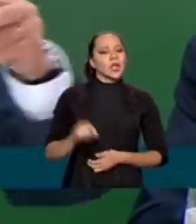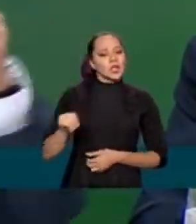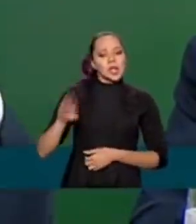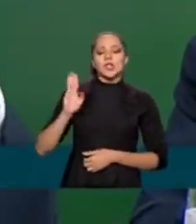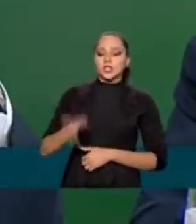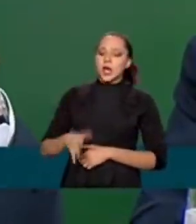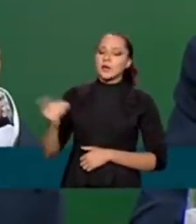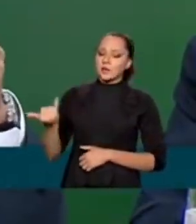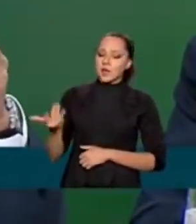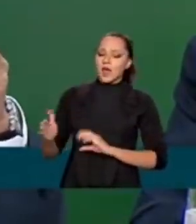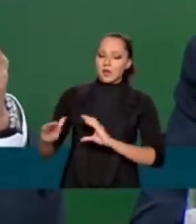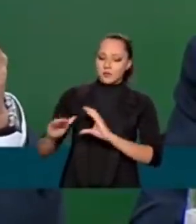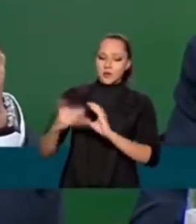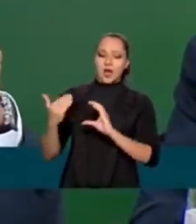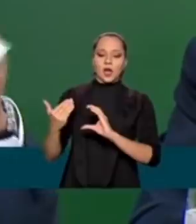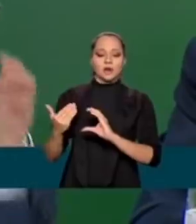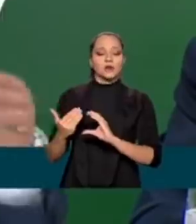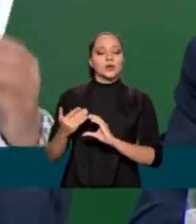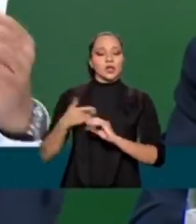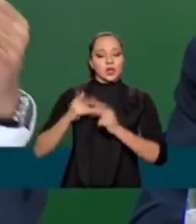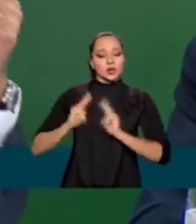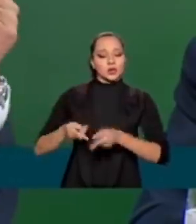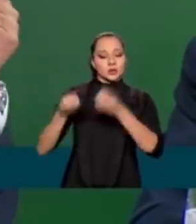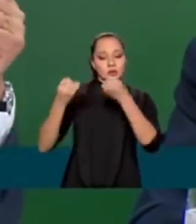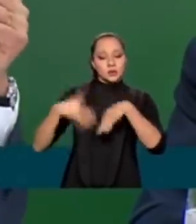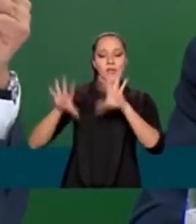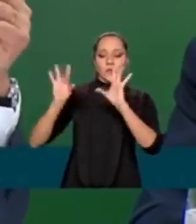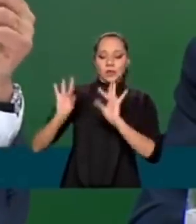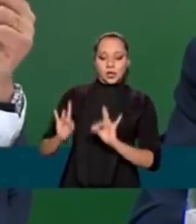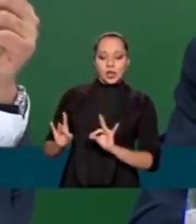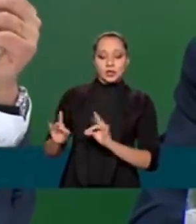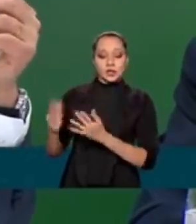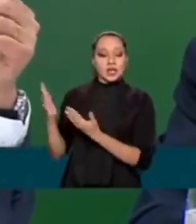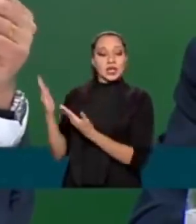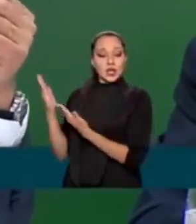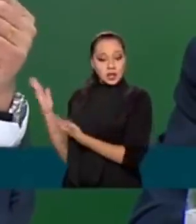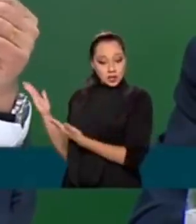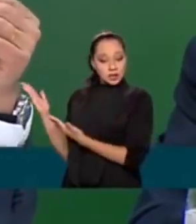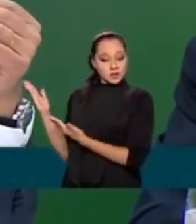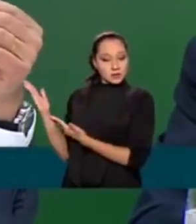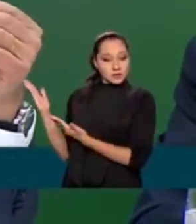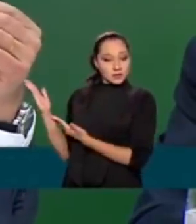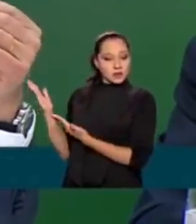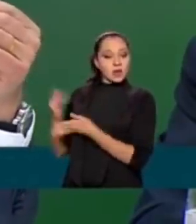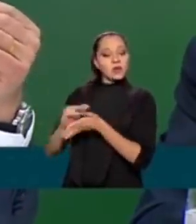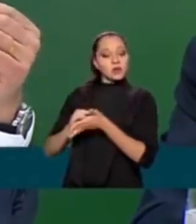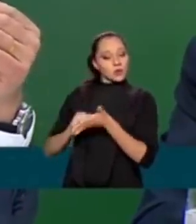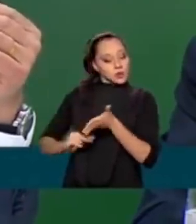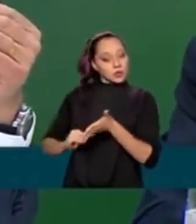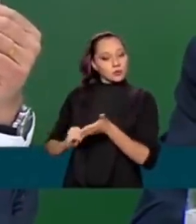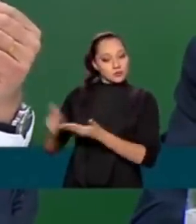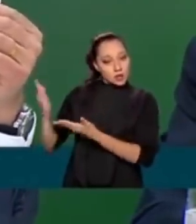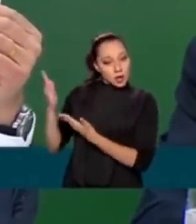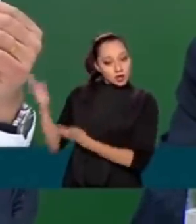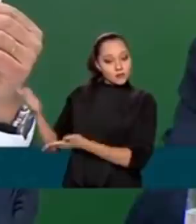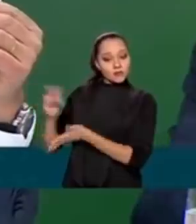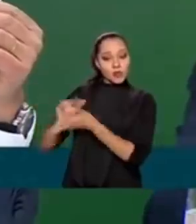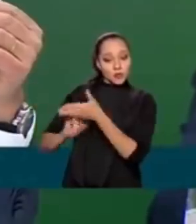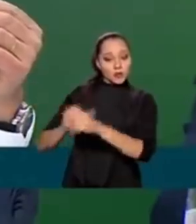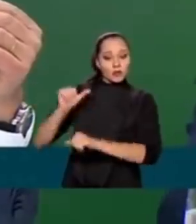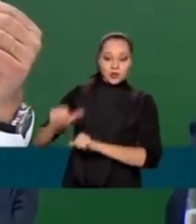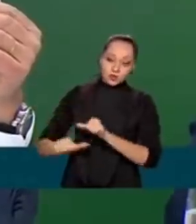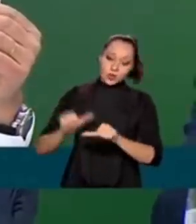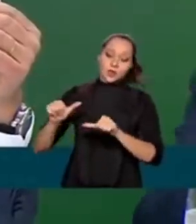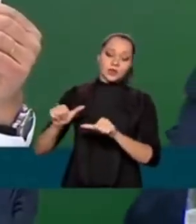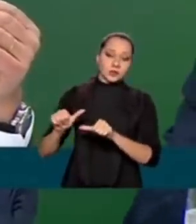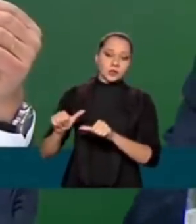me enviaram, e segue com detalhes. E aqui vem o documento com as